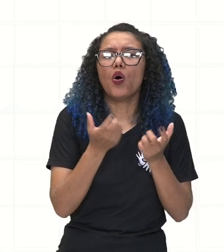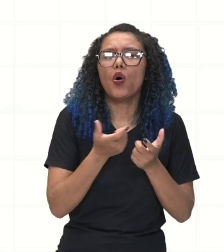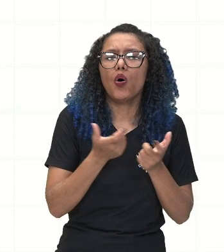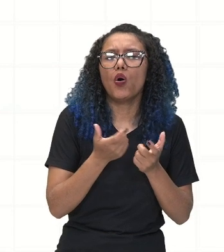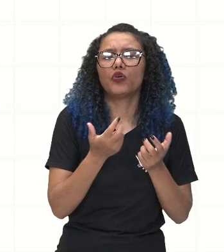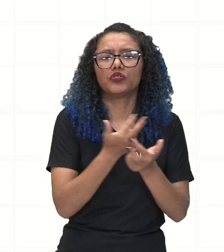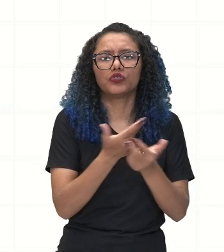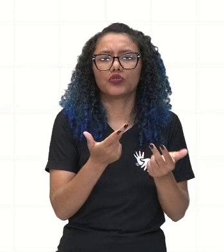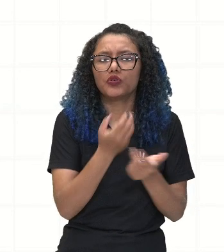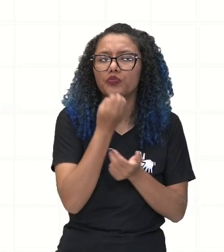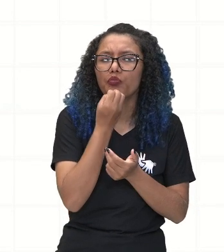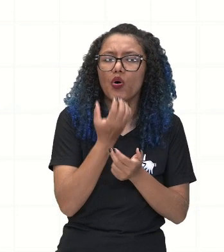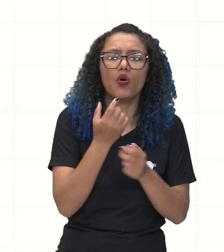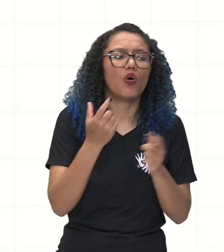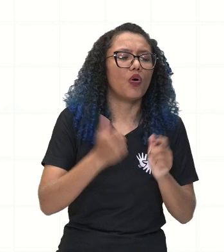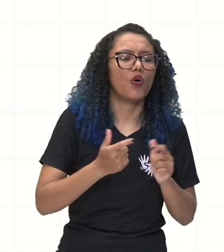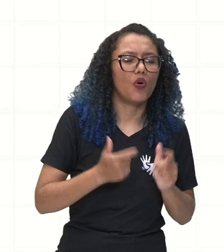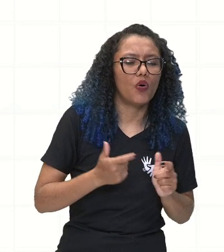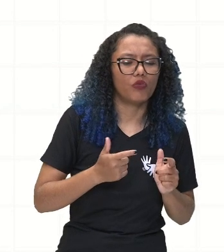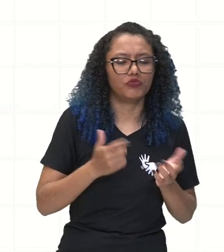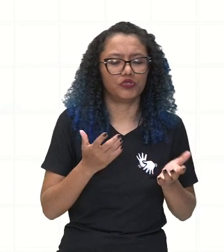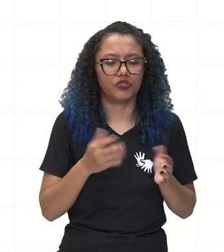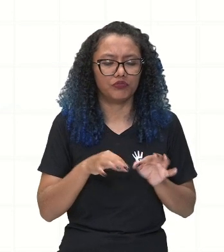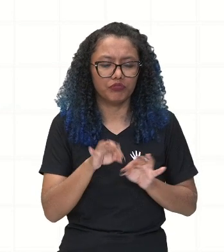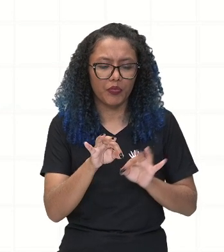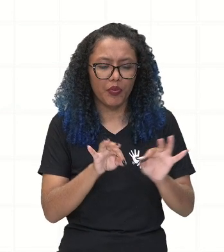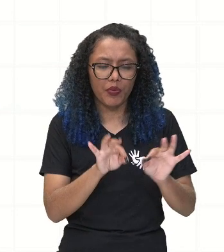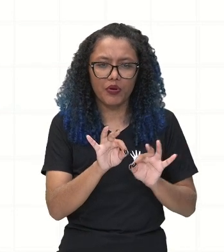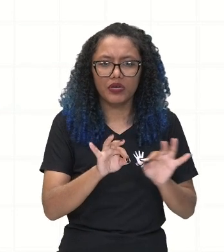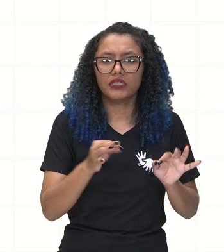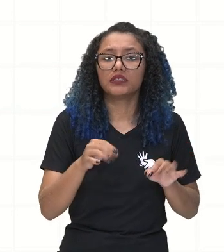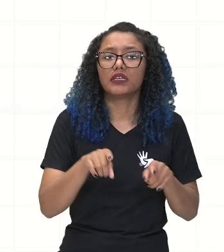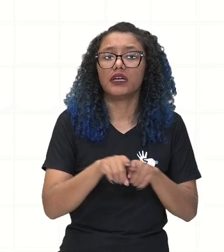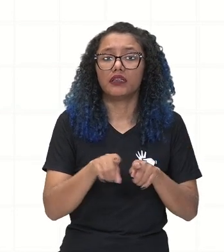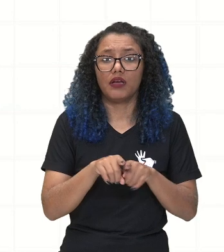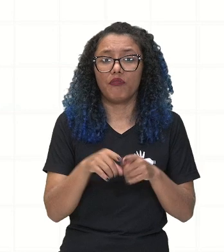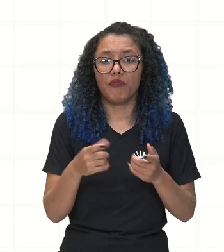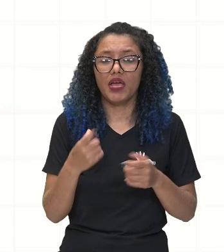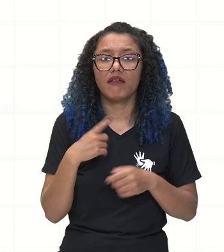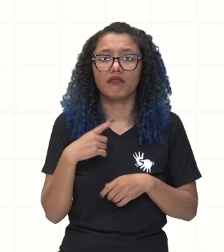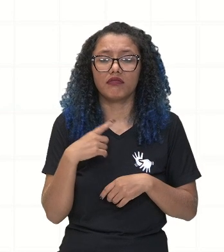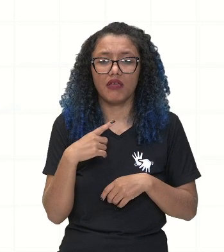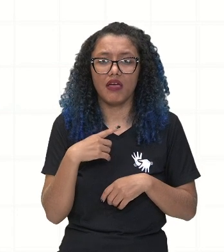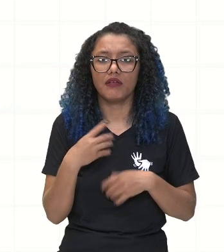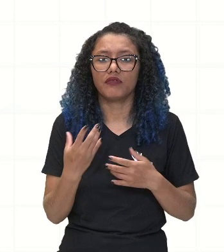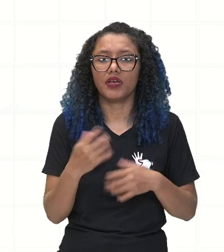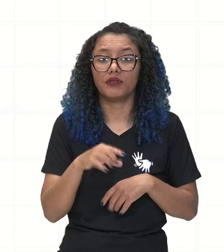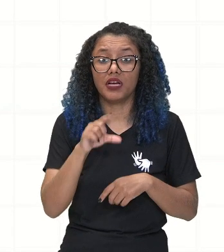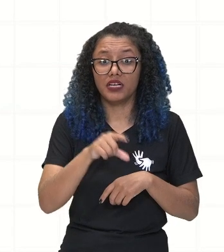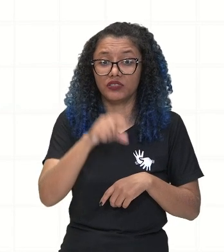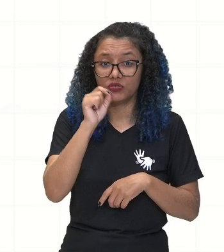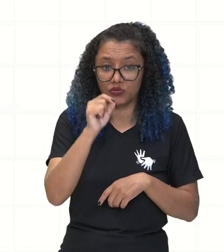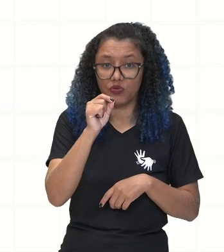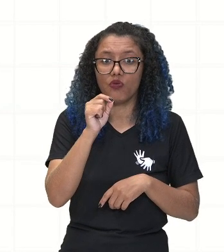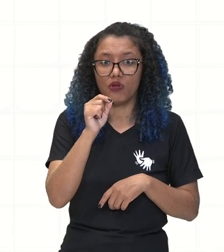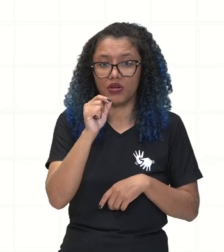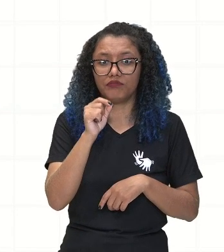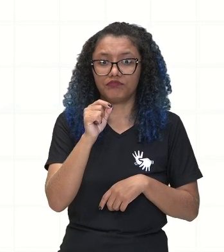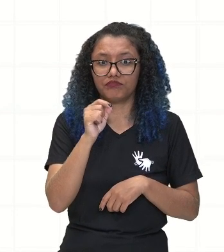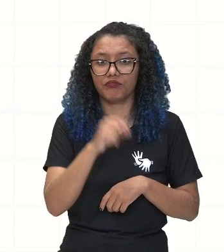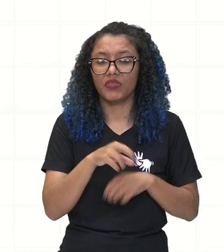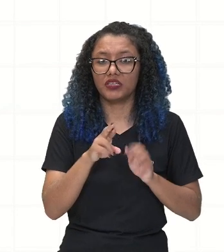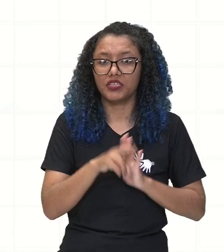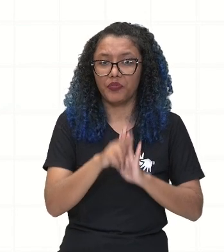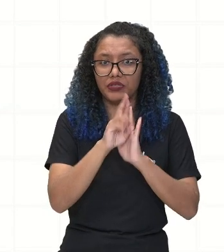disso, eles também vão conceder títulos de nobreza para quem investisse e gerasse lucros para